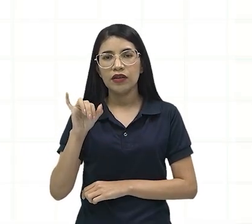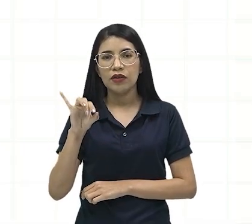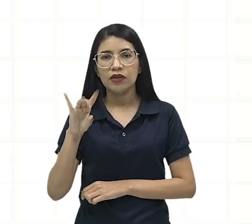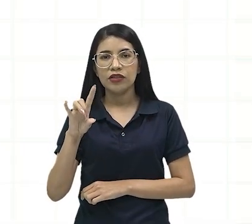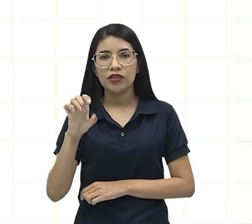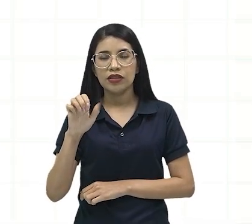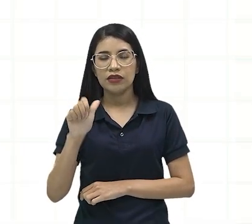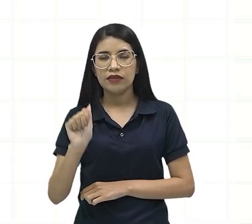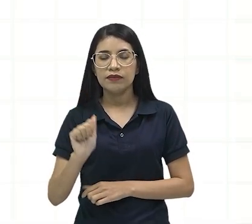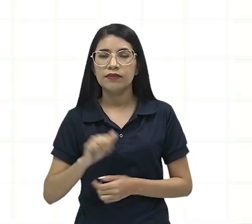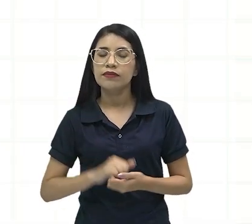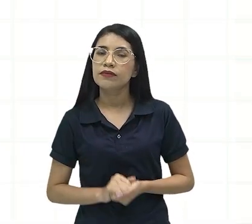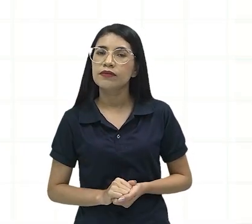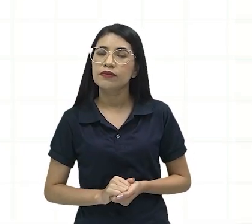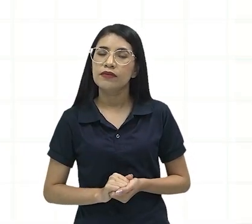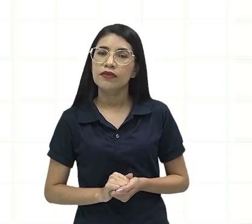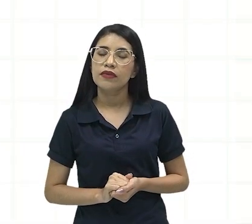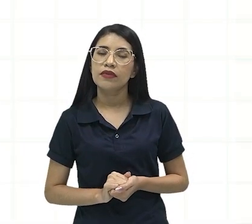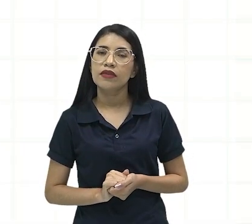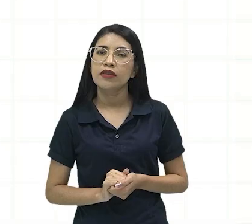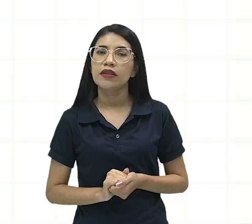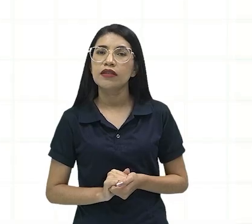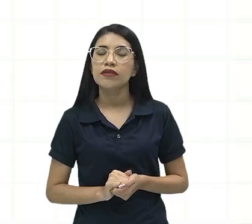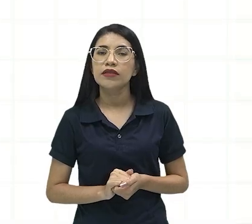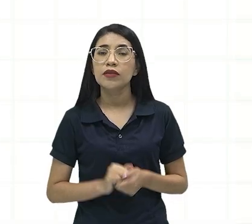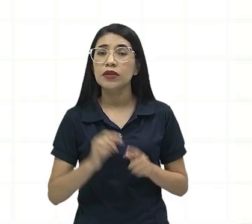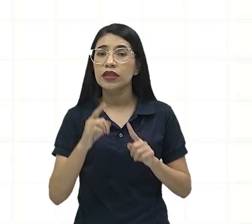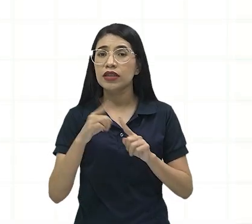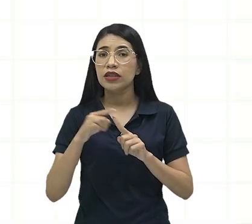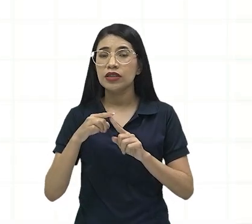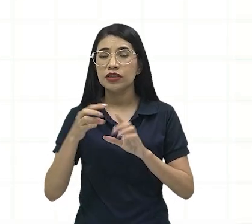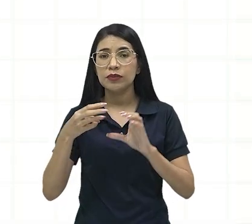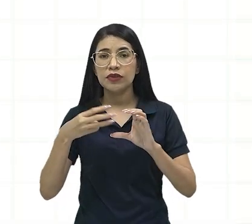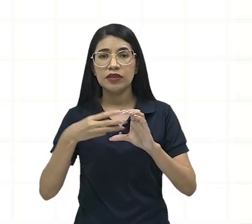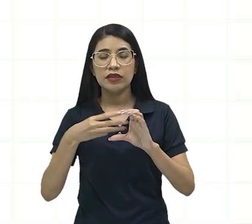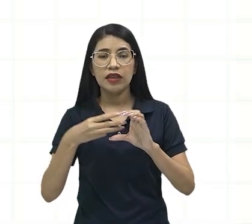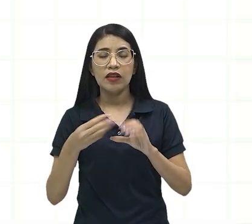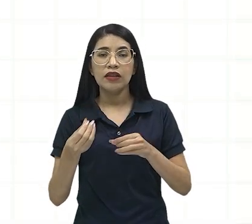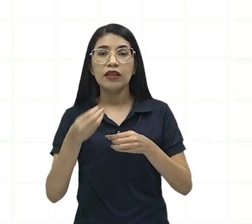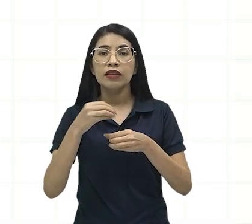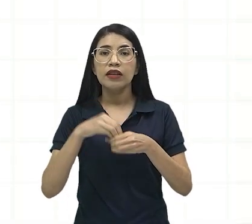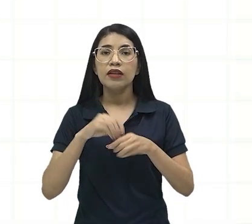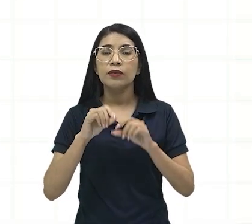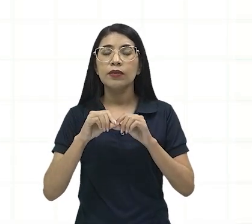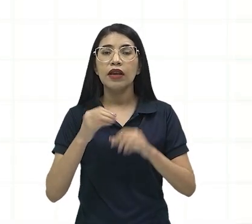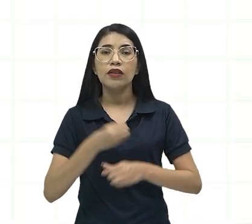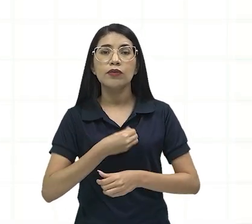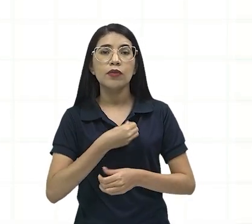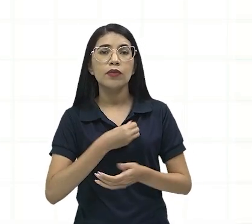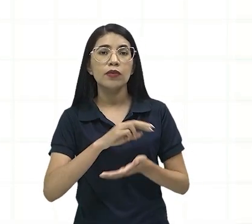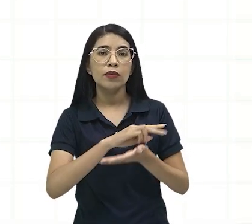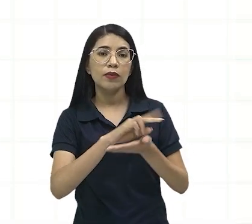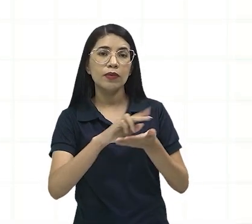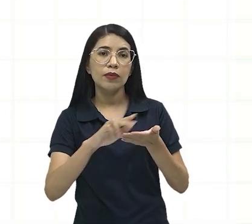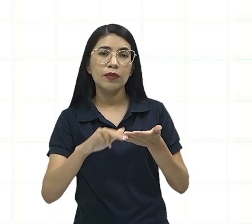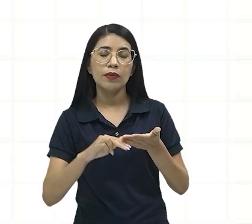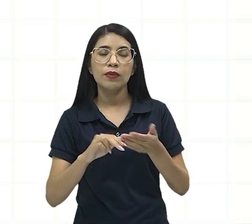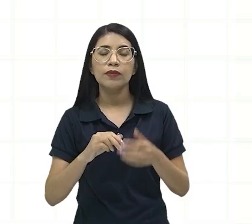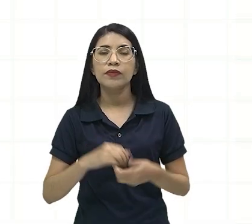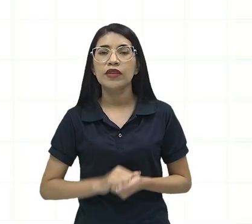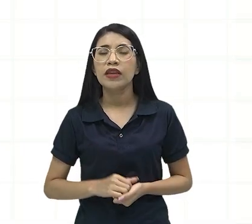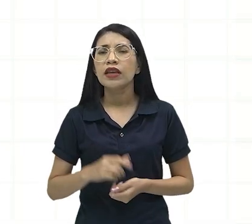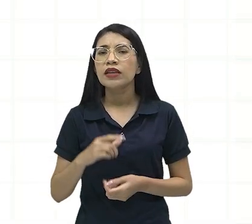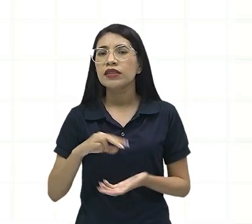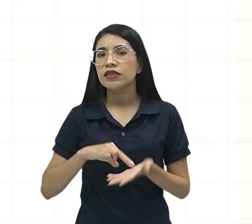eucarióticas, tá? Essas células aqui, elas vão compor então esses organismos aqui, ó, que são